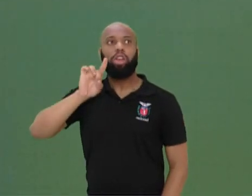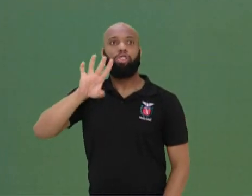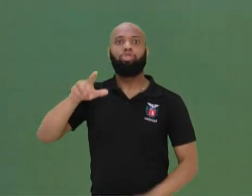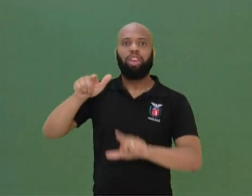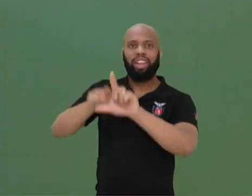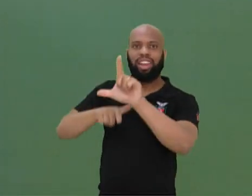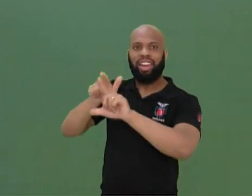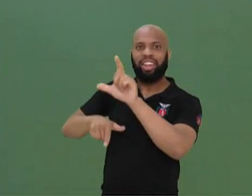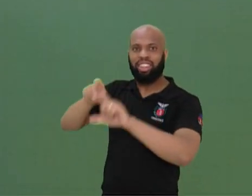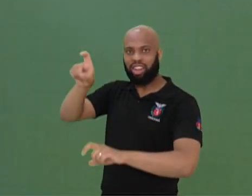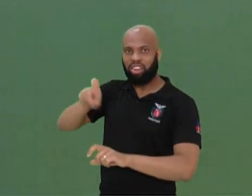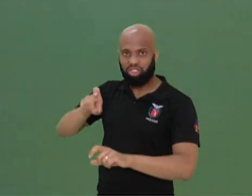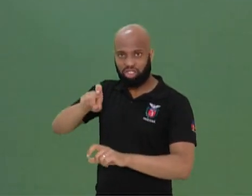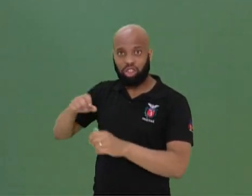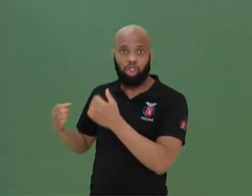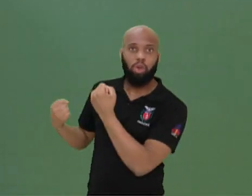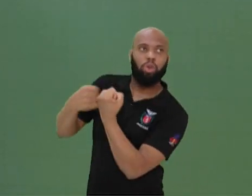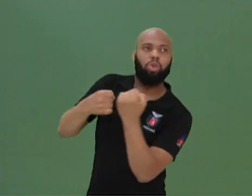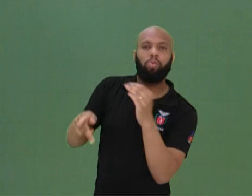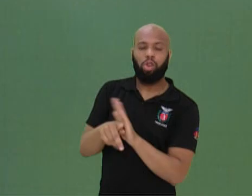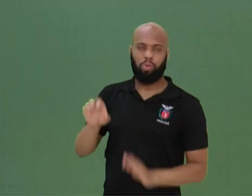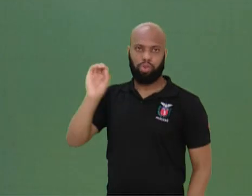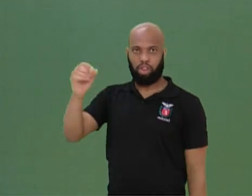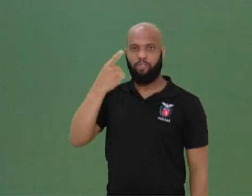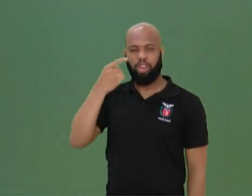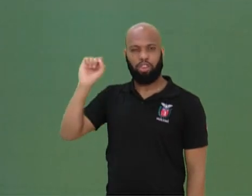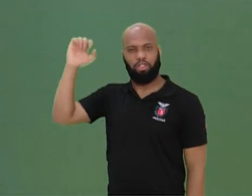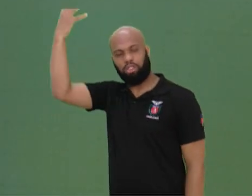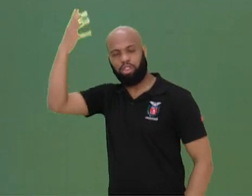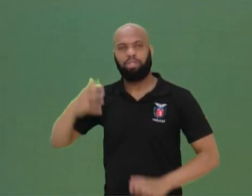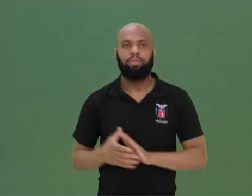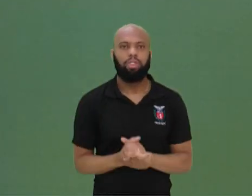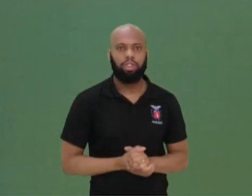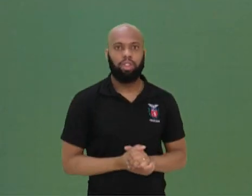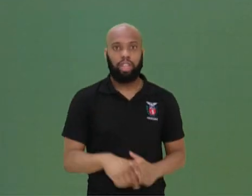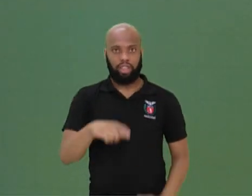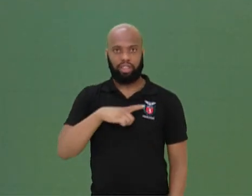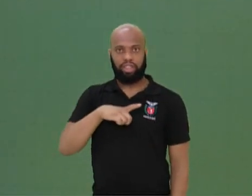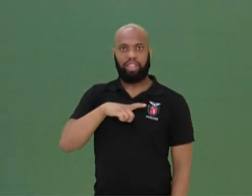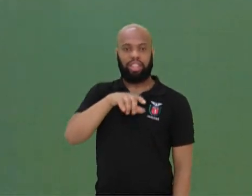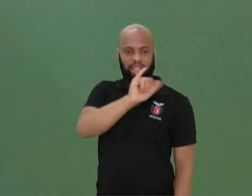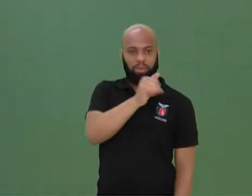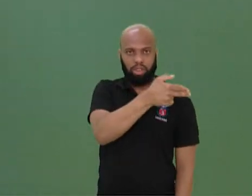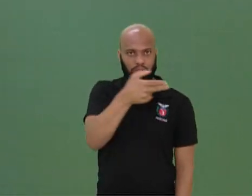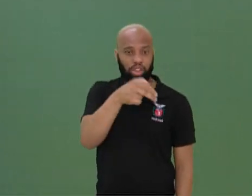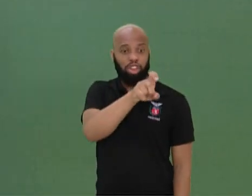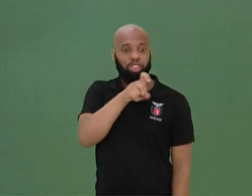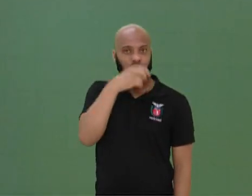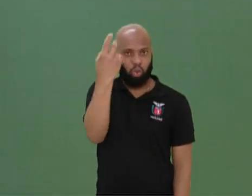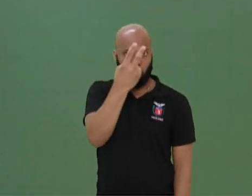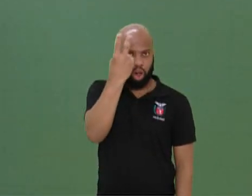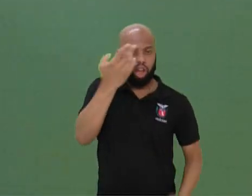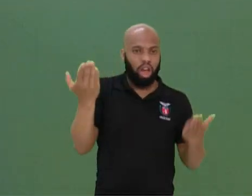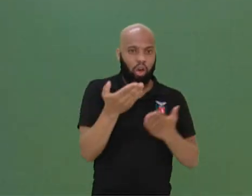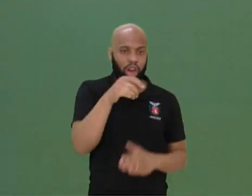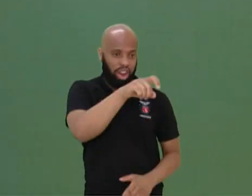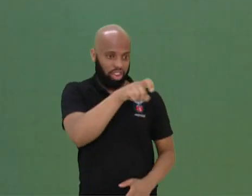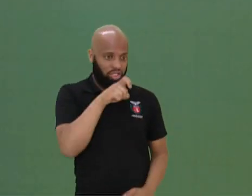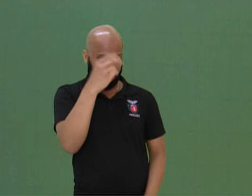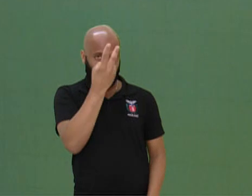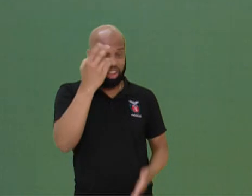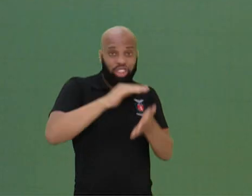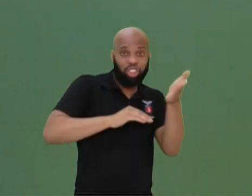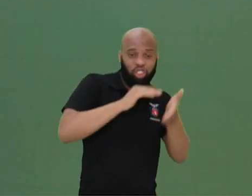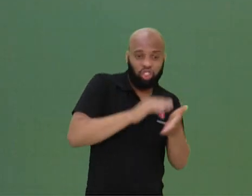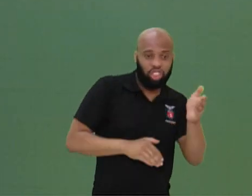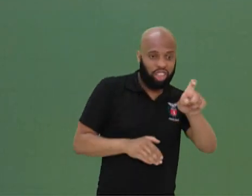então o x aqui por zero, né? Se eu trocar lá, eu vou encontrar o seguinte, y igual x ao quadrado, eu estou trocando o x por zero.